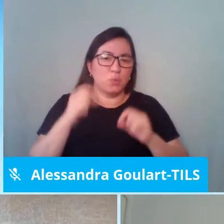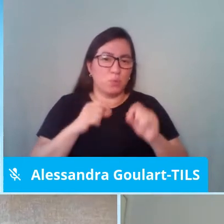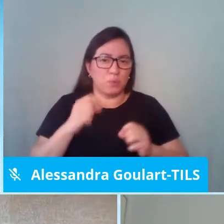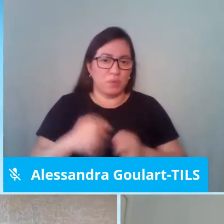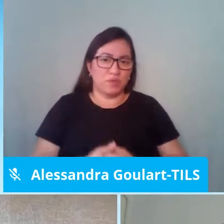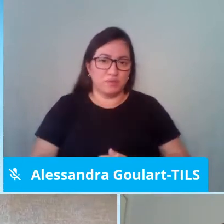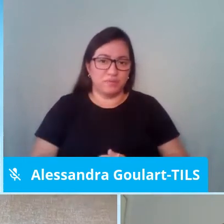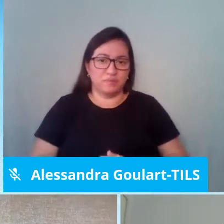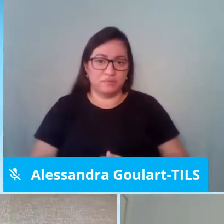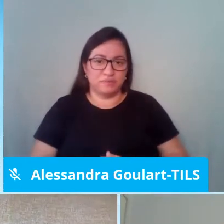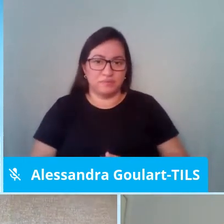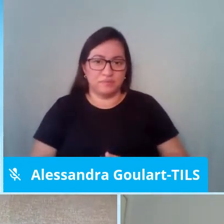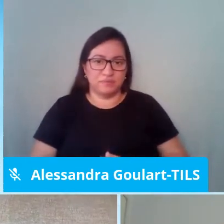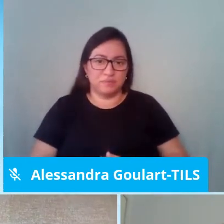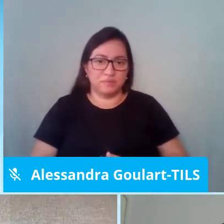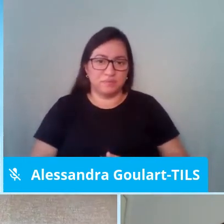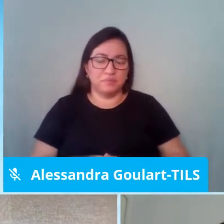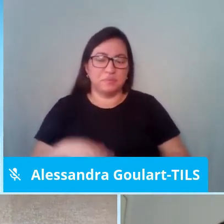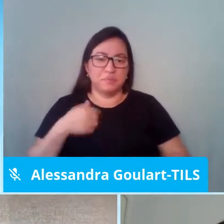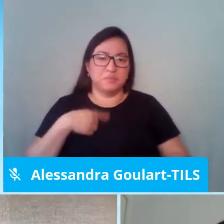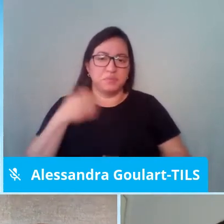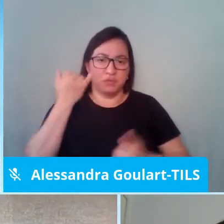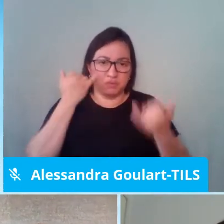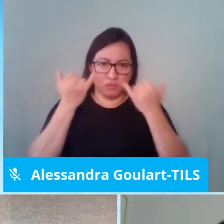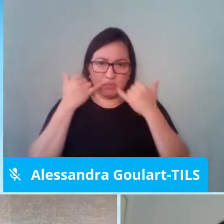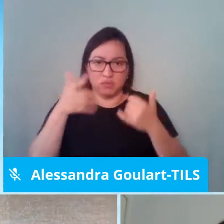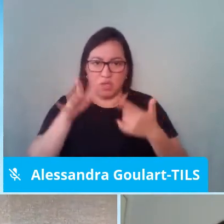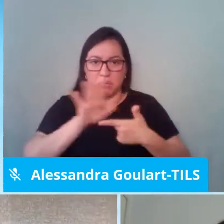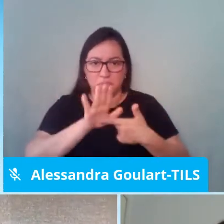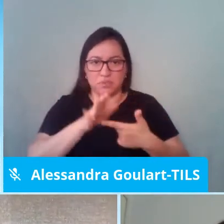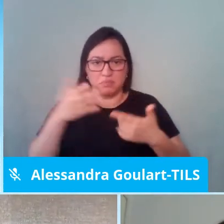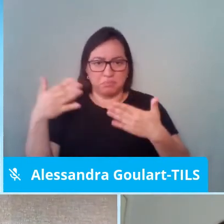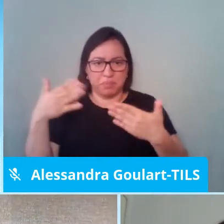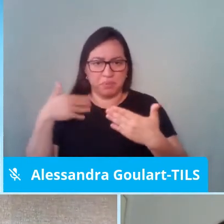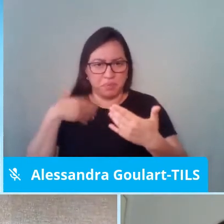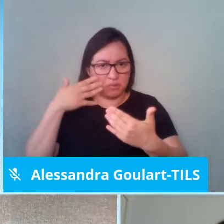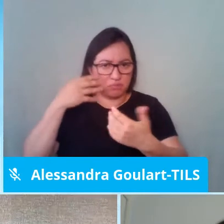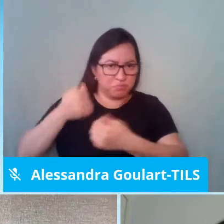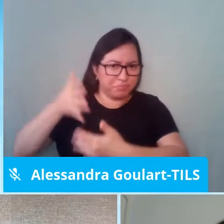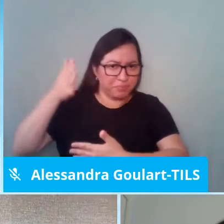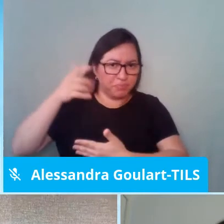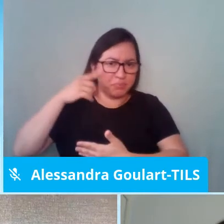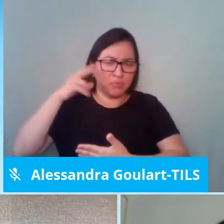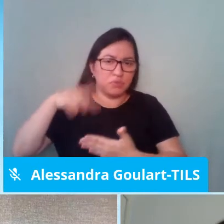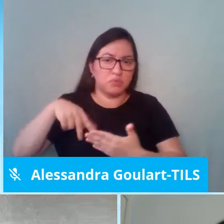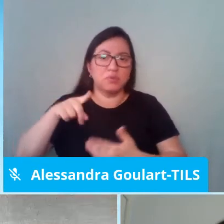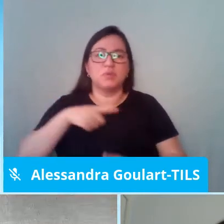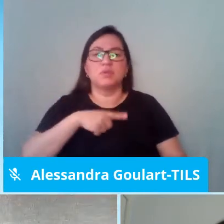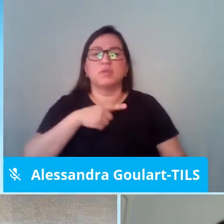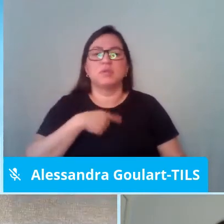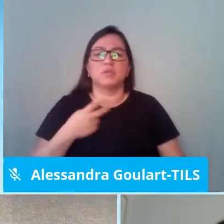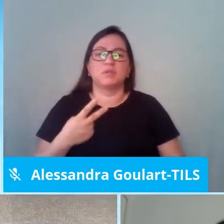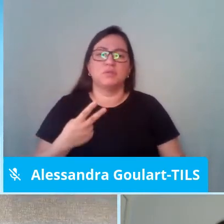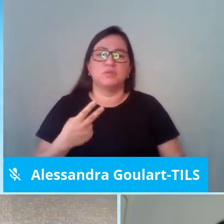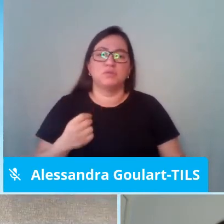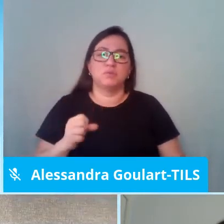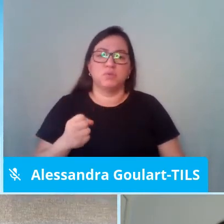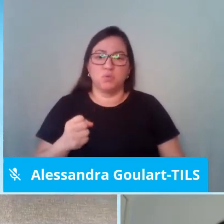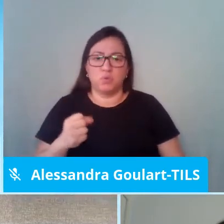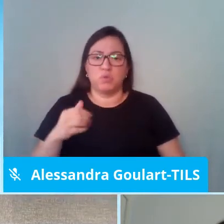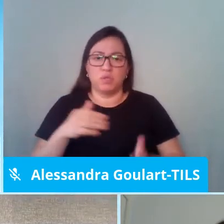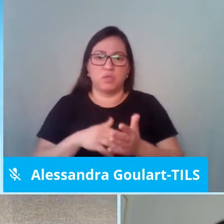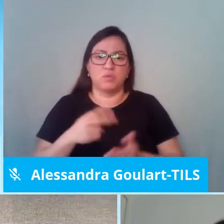Eu peguei um dado do boletim, né, enquanto a gente estava apresentando, a gente tem de 2008 a 2019,